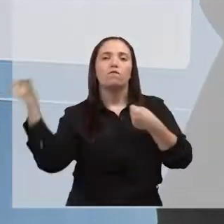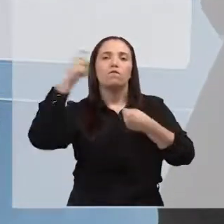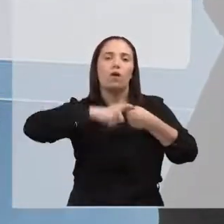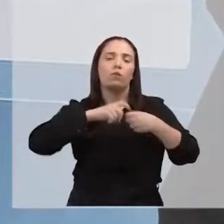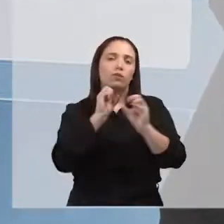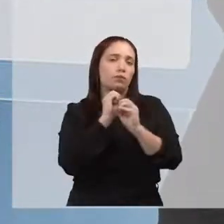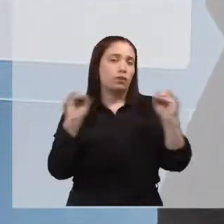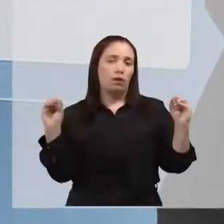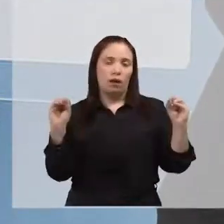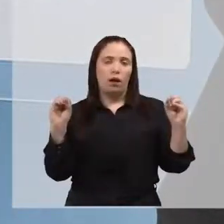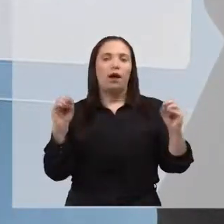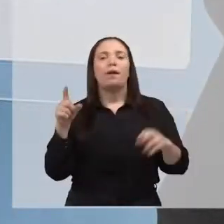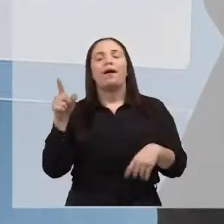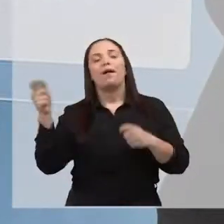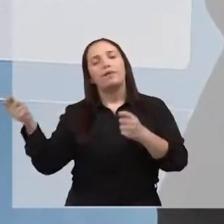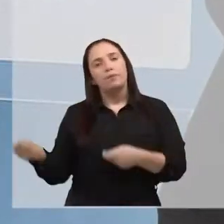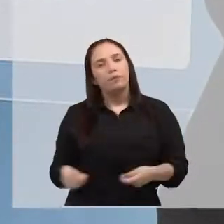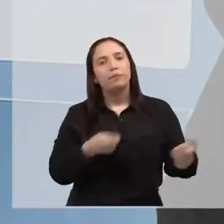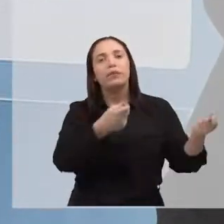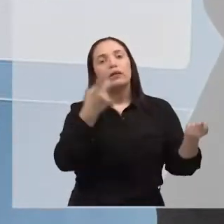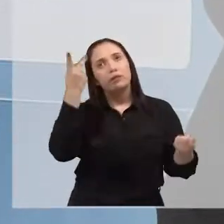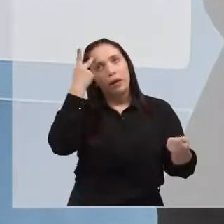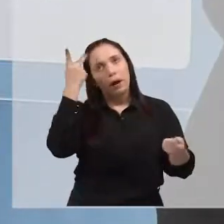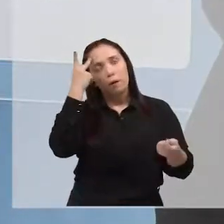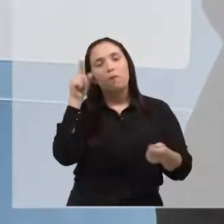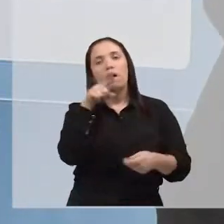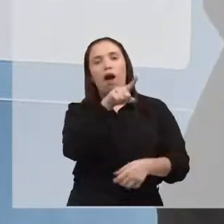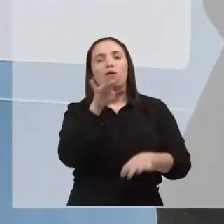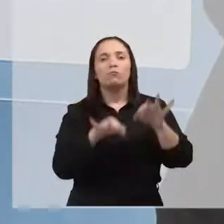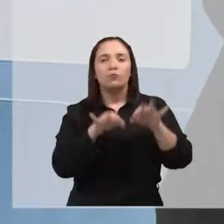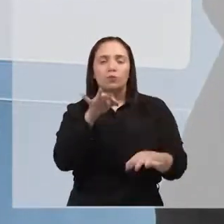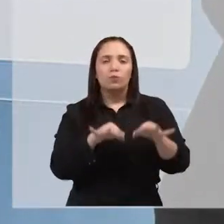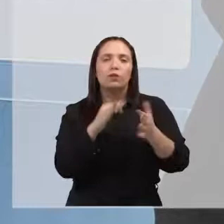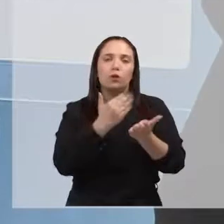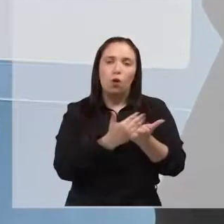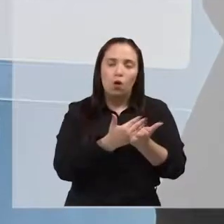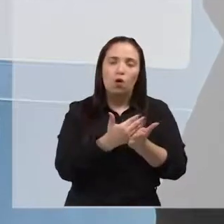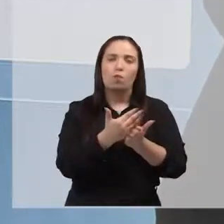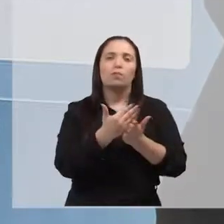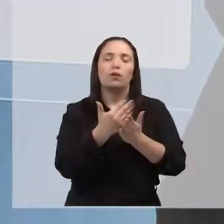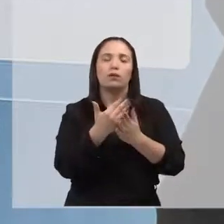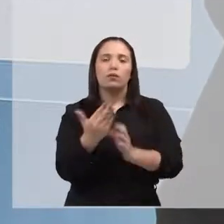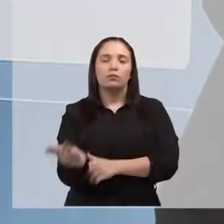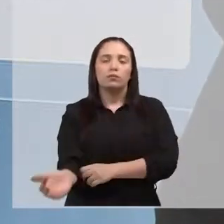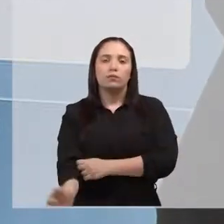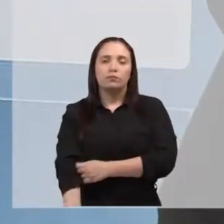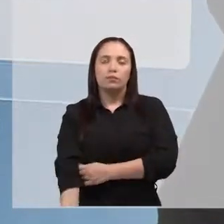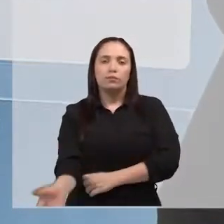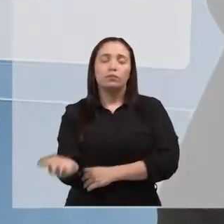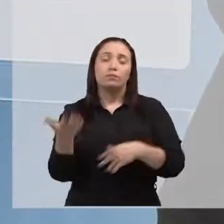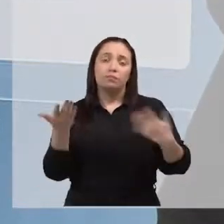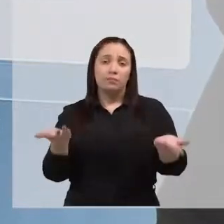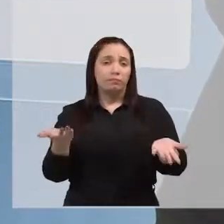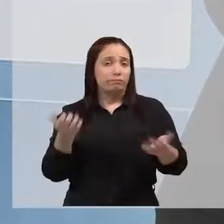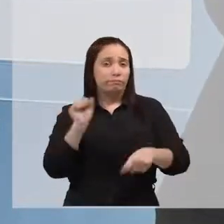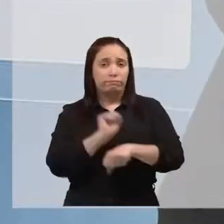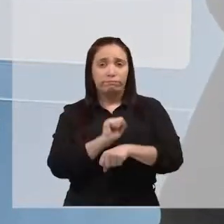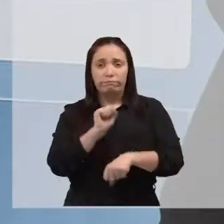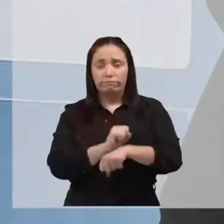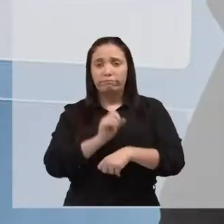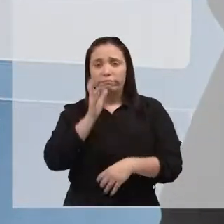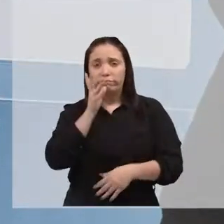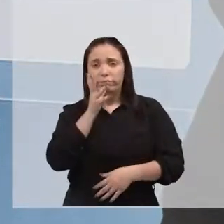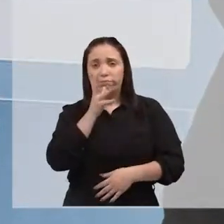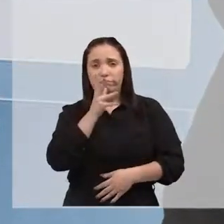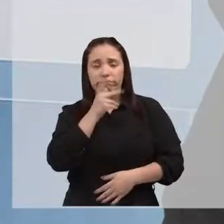processo vai para São Paulo e é iniciado lá em São Paulo do zero, né? E aí, irmão, só Deus sabe. Né?